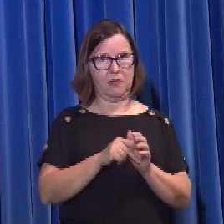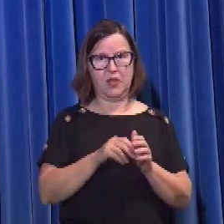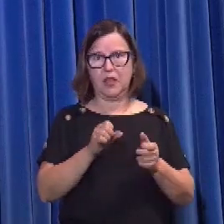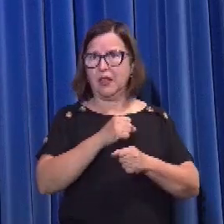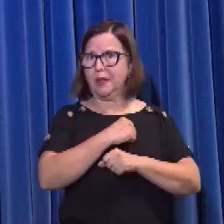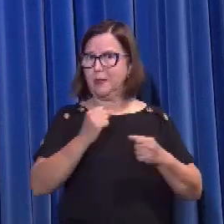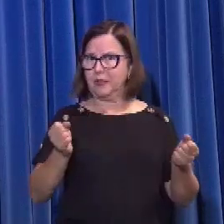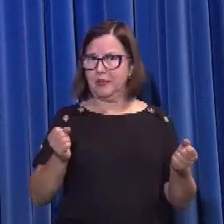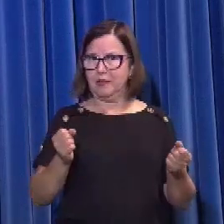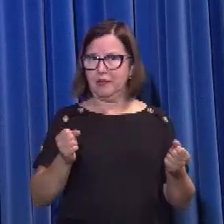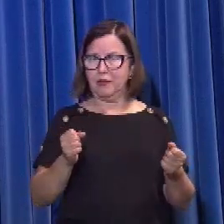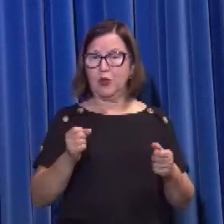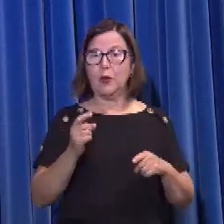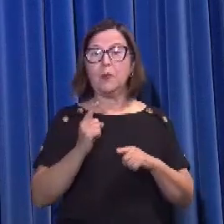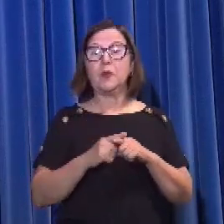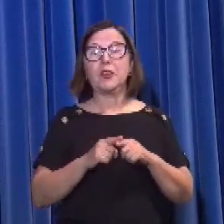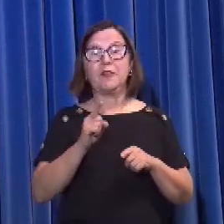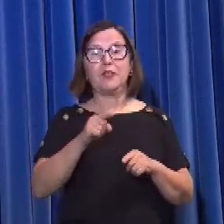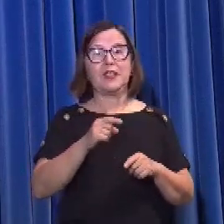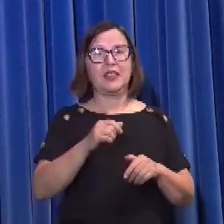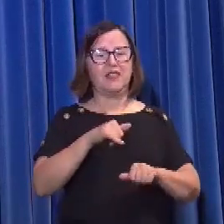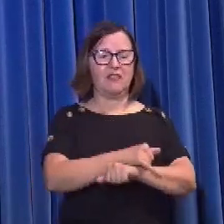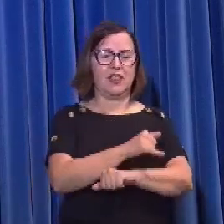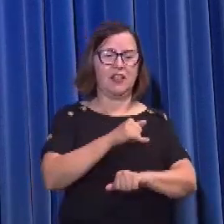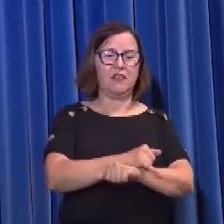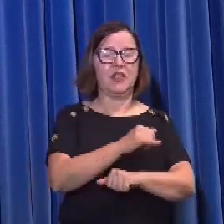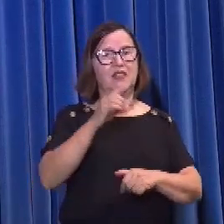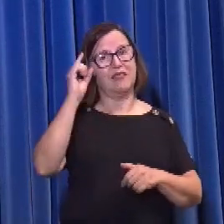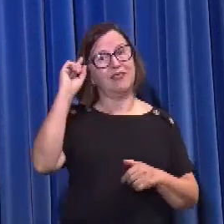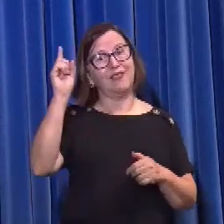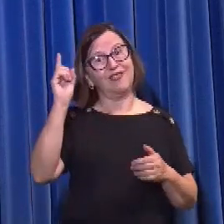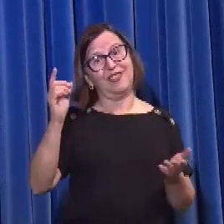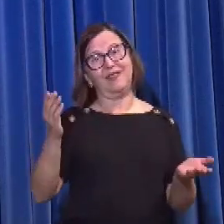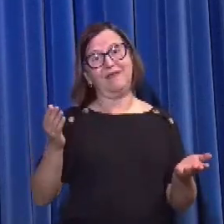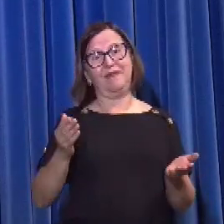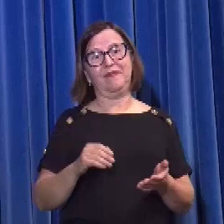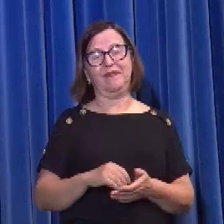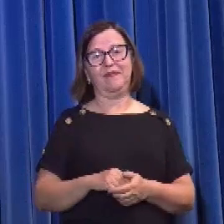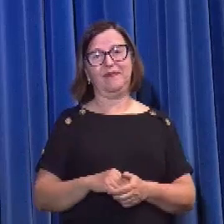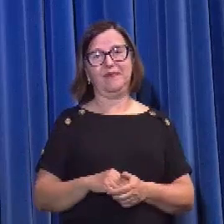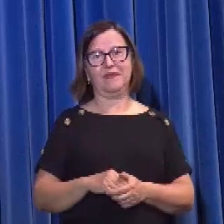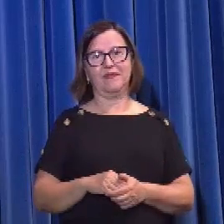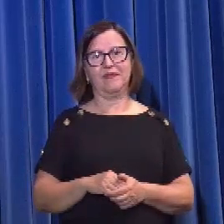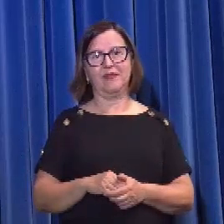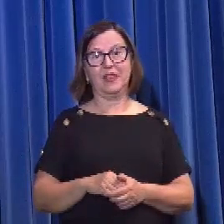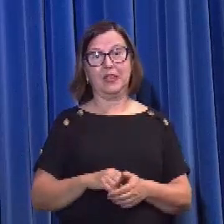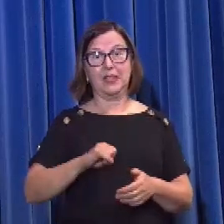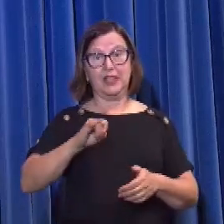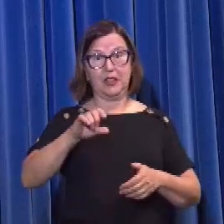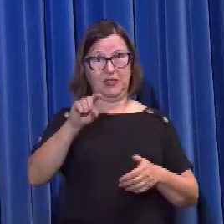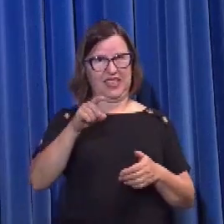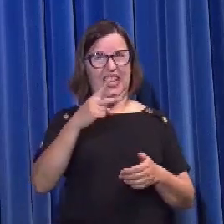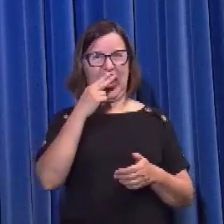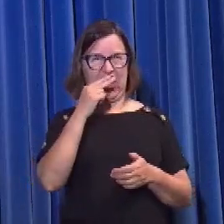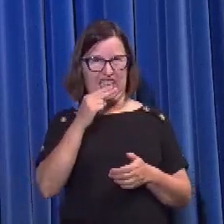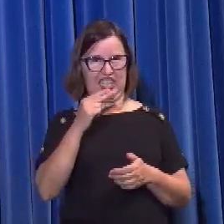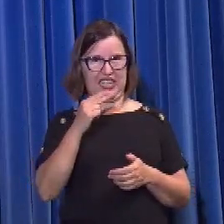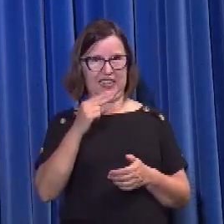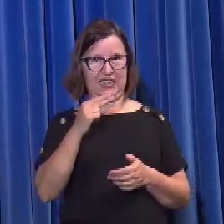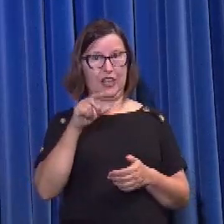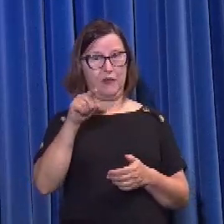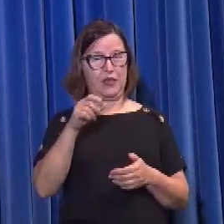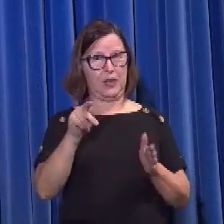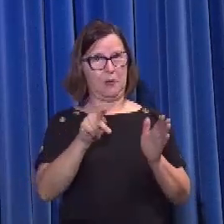ser que você não fale nunca. Mas se você disser isso para mim, eu vou ter que contestar. Você é